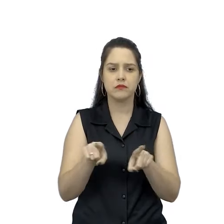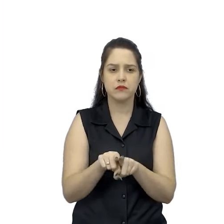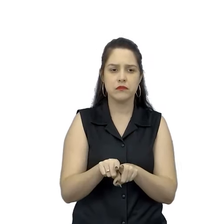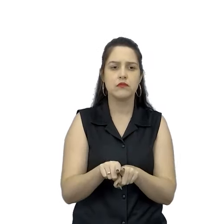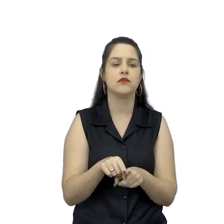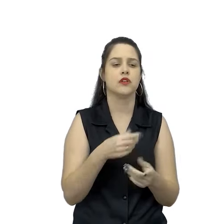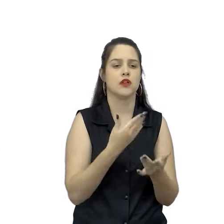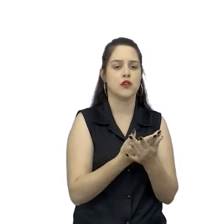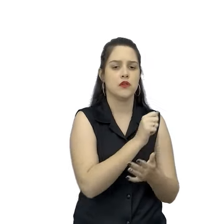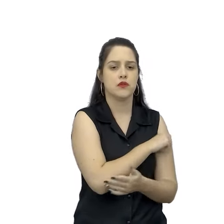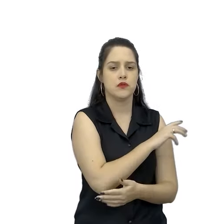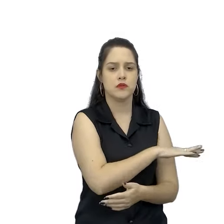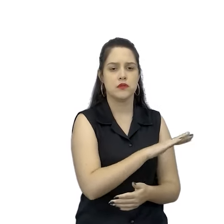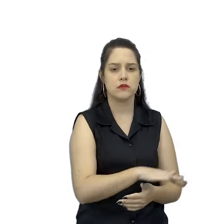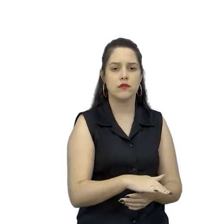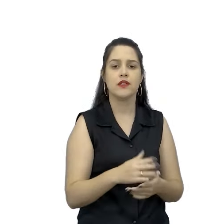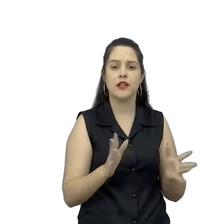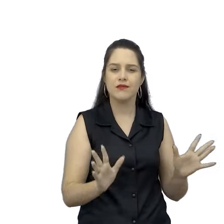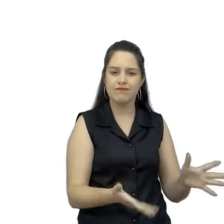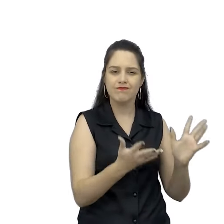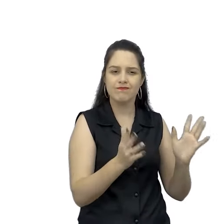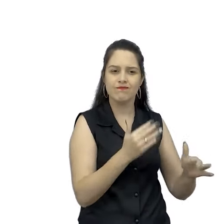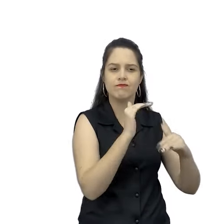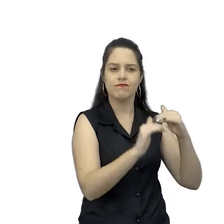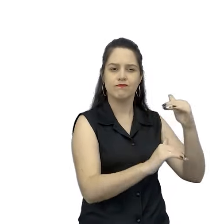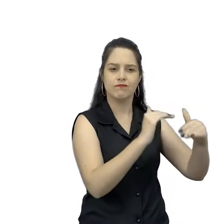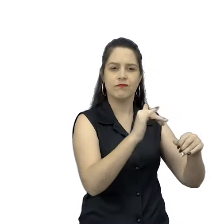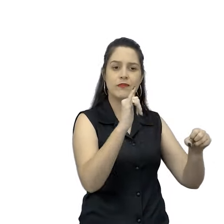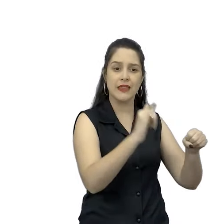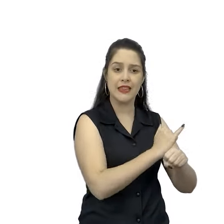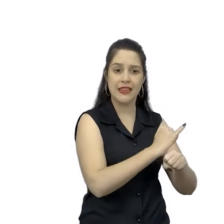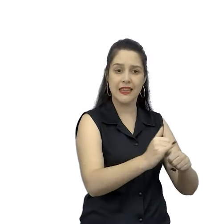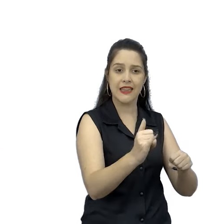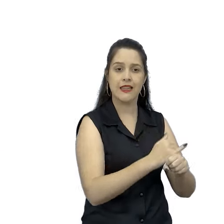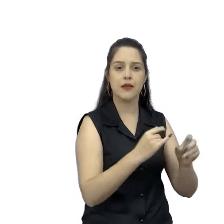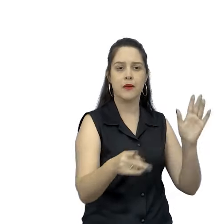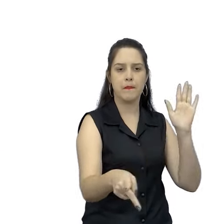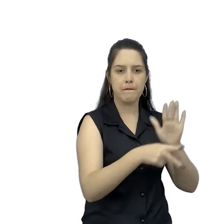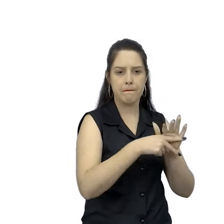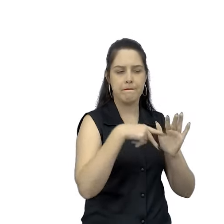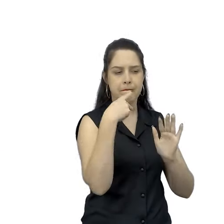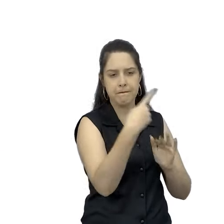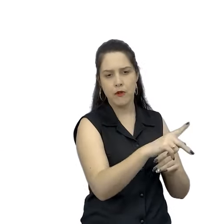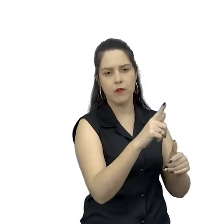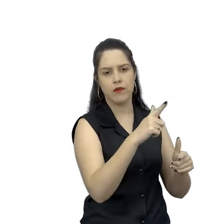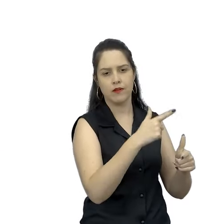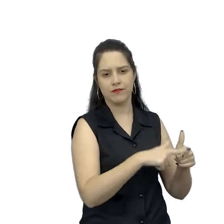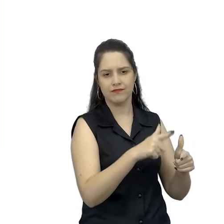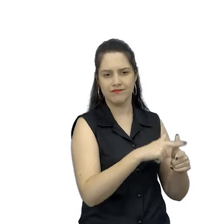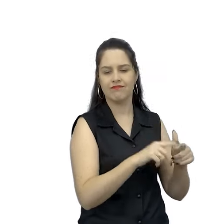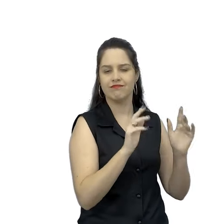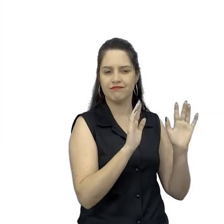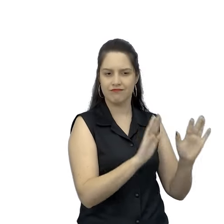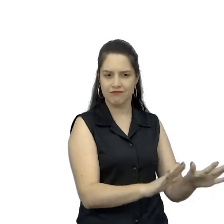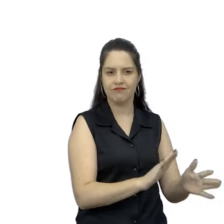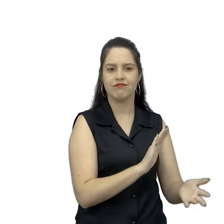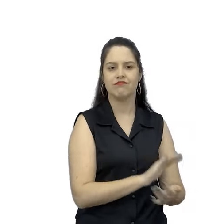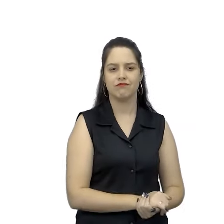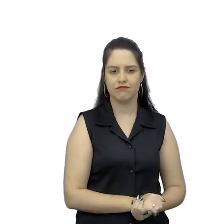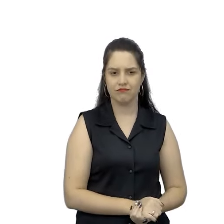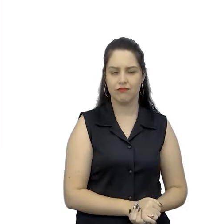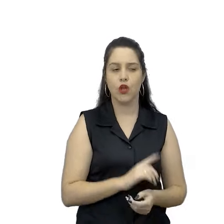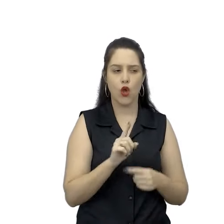que esses estudantes estão sendo estimulados a desenvolverem as suas estratégias para a própria resolução? Ou será que eles estão indo pelo caminho